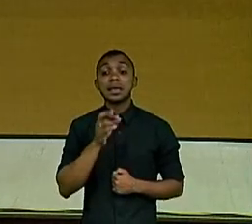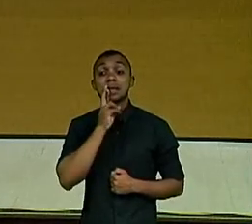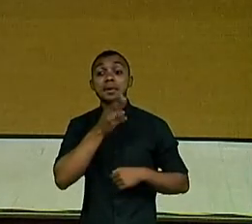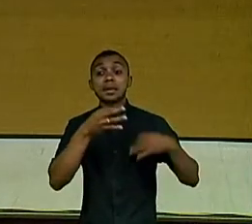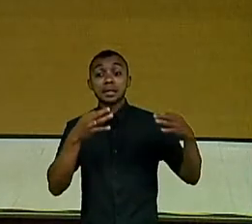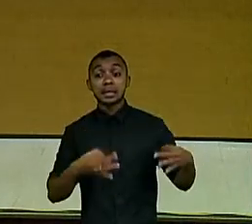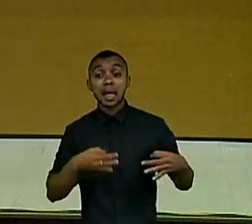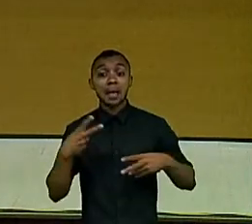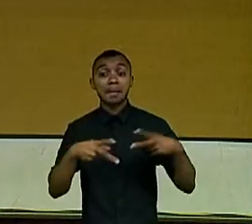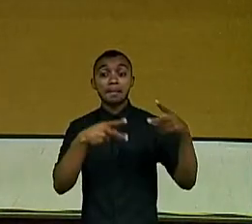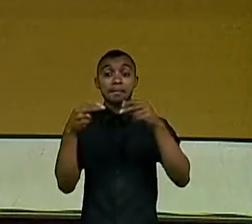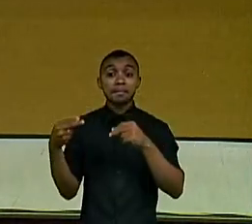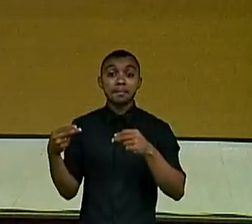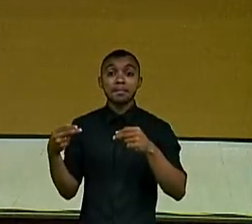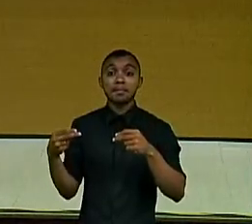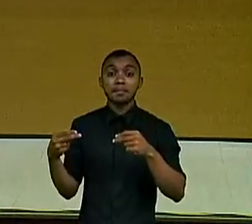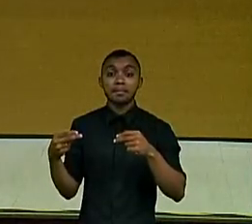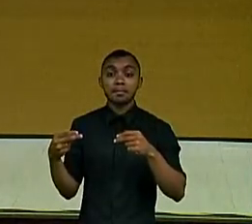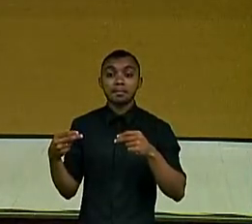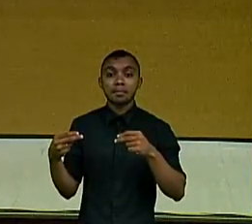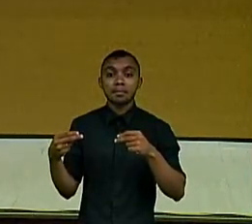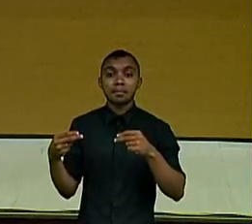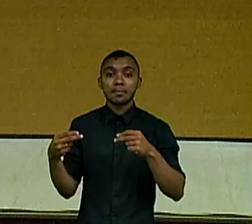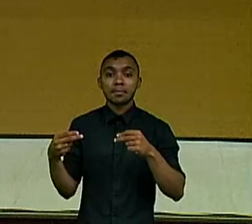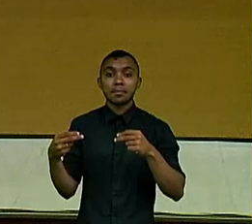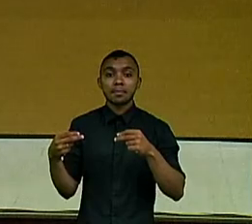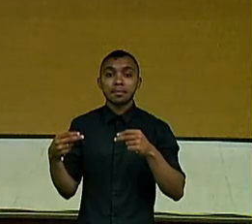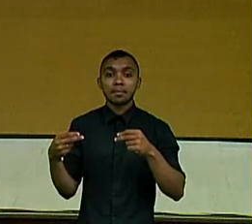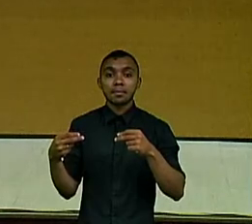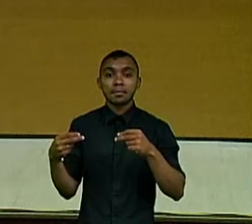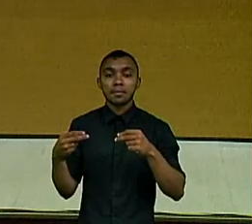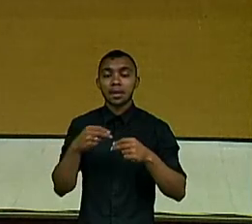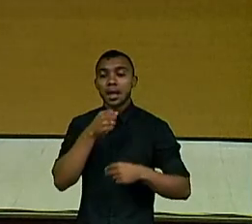uma banda de um terço da metade de um pirulito pop